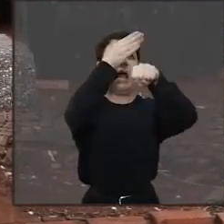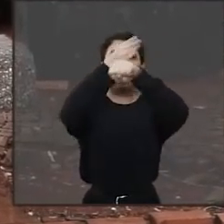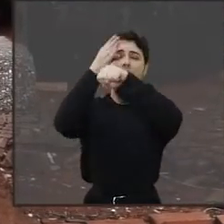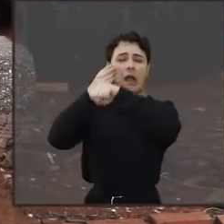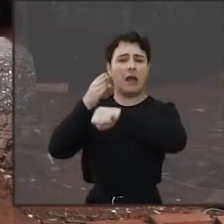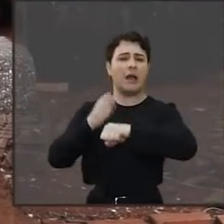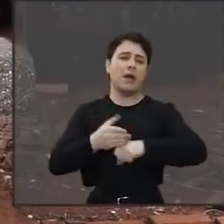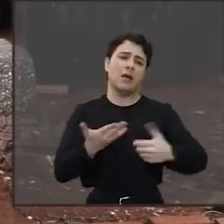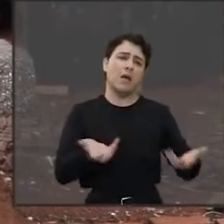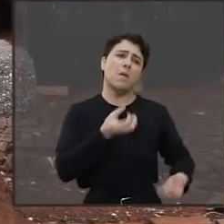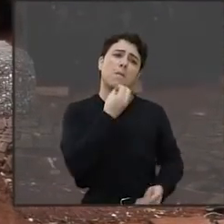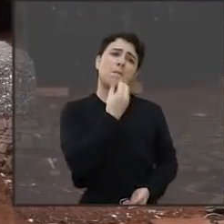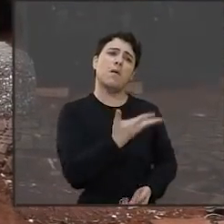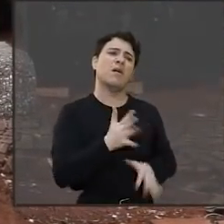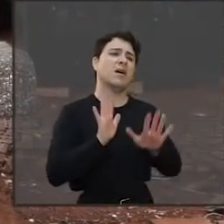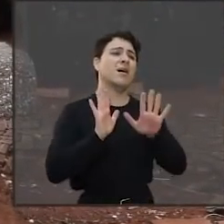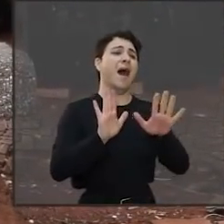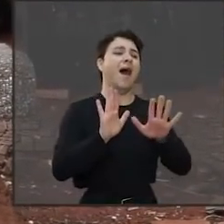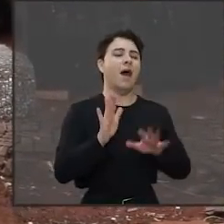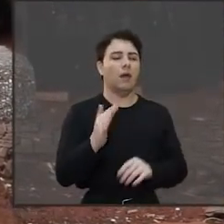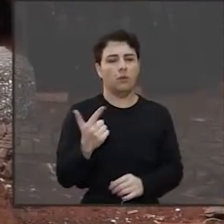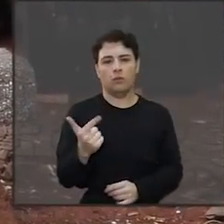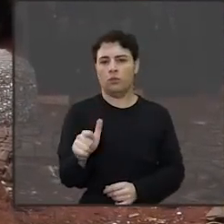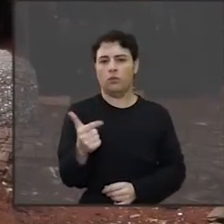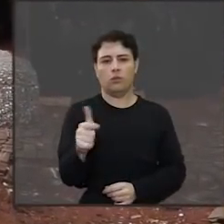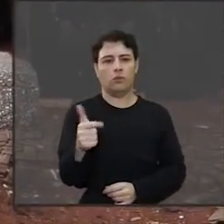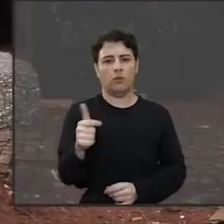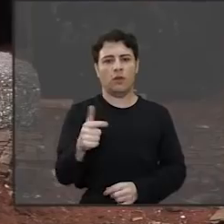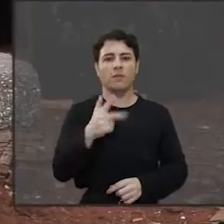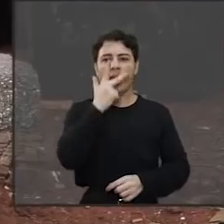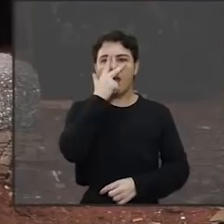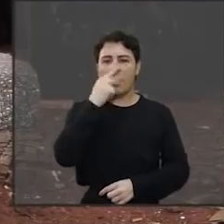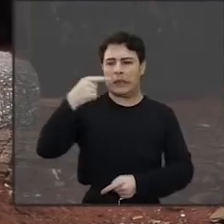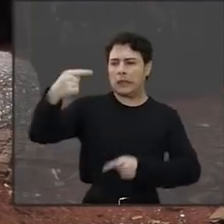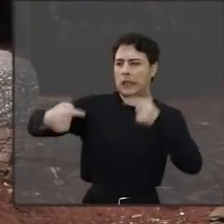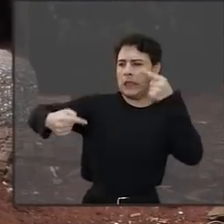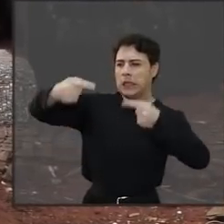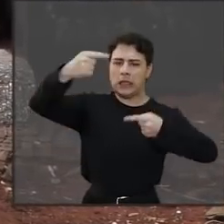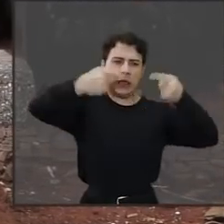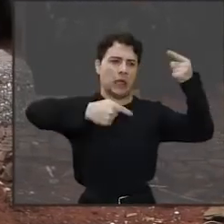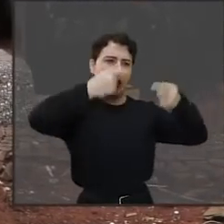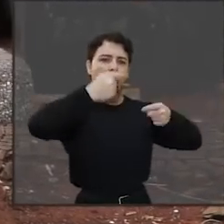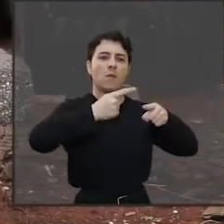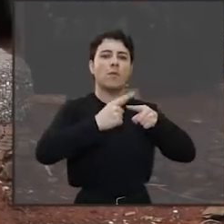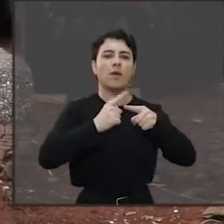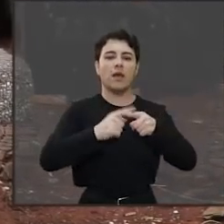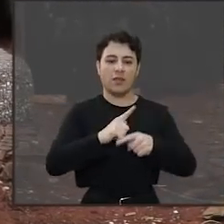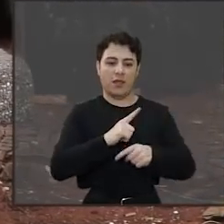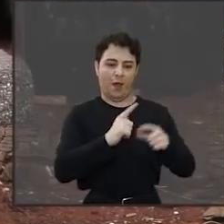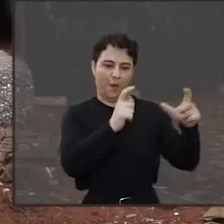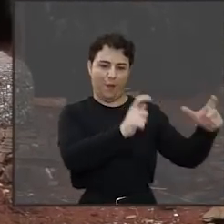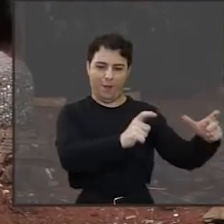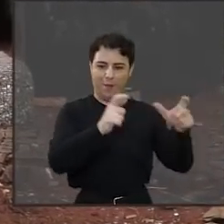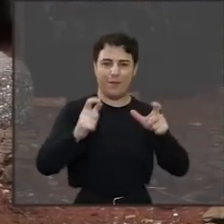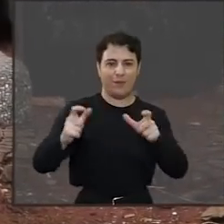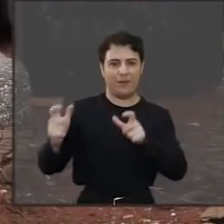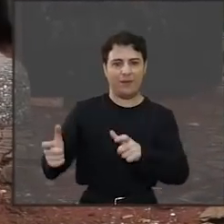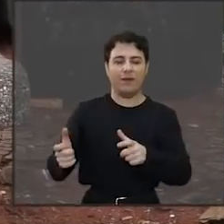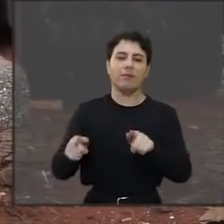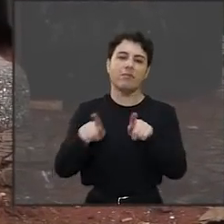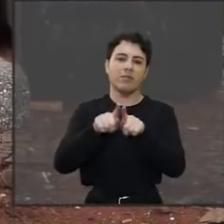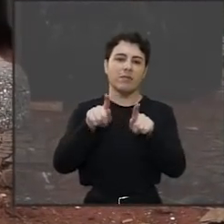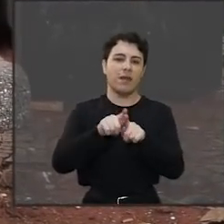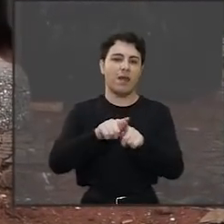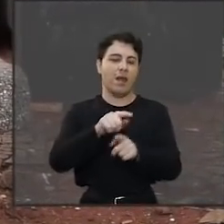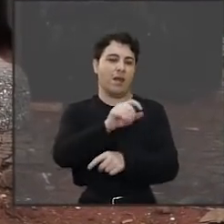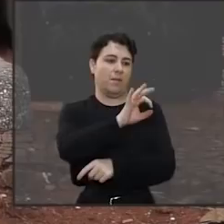ideal, né? Todo mundo ter vários lugares para tocar e todo mundo ser feliz. E na verdade não, fica nessa competição porque é um lugar para tocar. Às vezes tem um